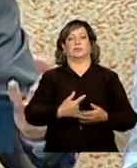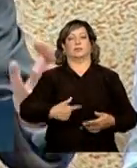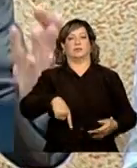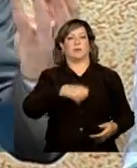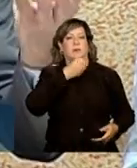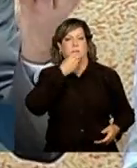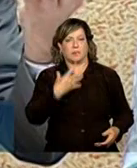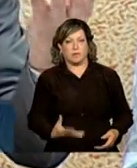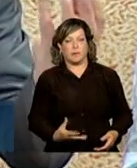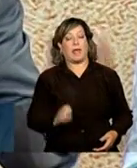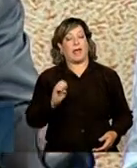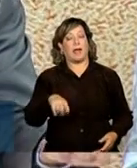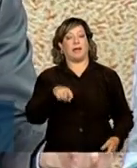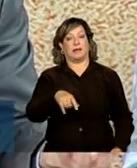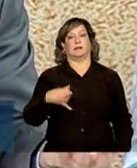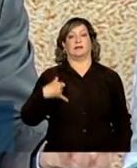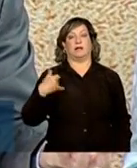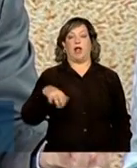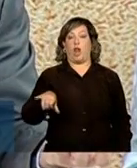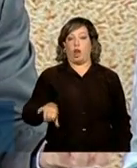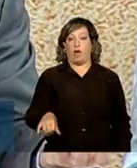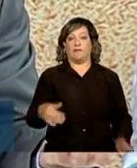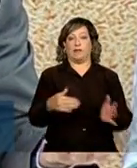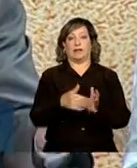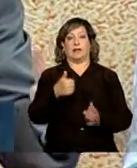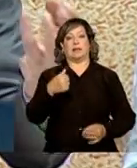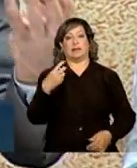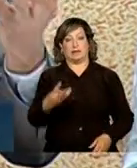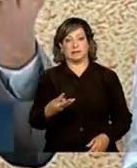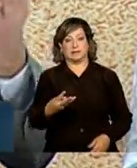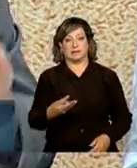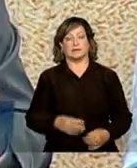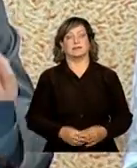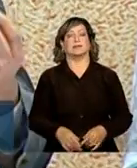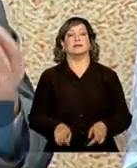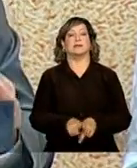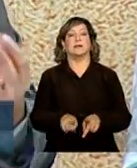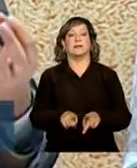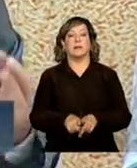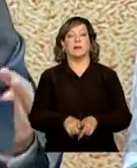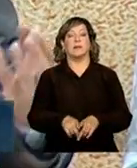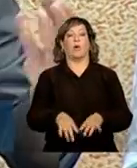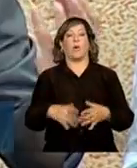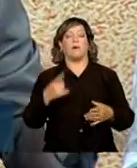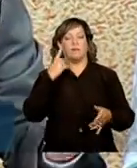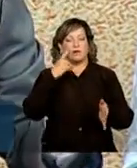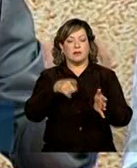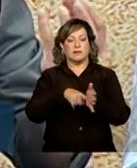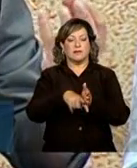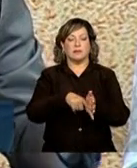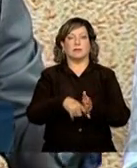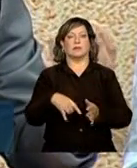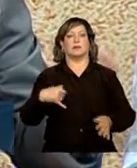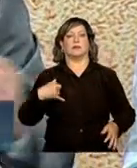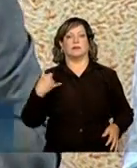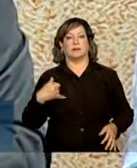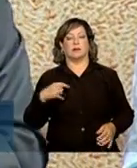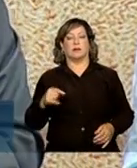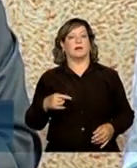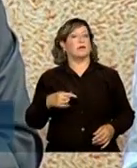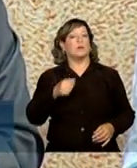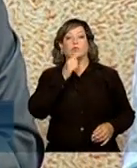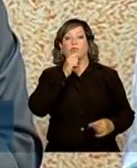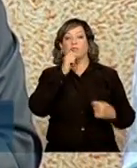eficácia é nessa faixa etária de 9 a 13 anos e também quando a gente pega as pesquisas é uma faixa etária onde não se iniciou